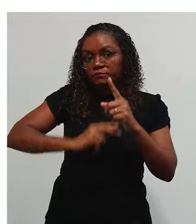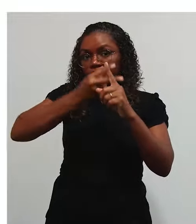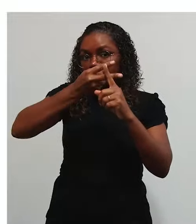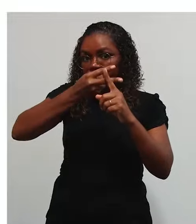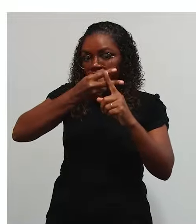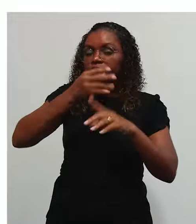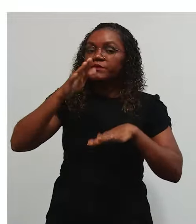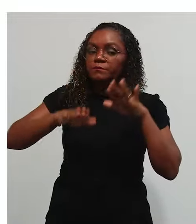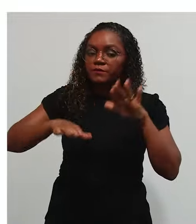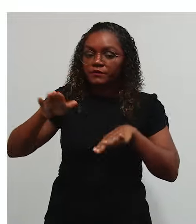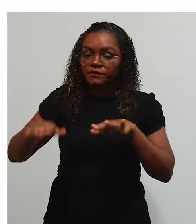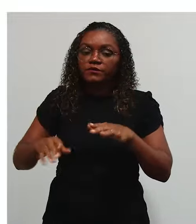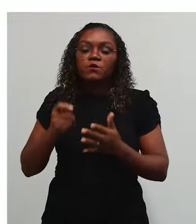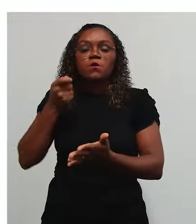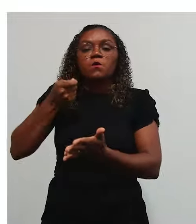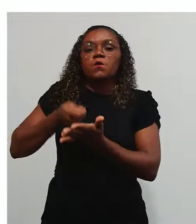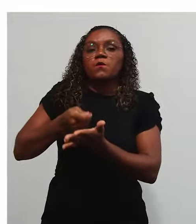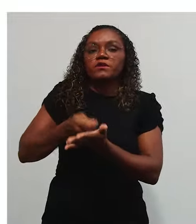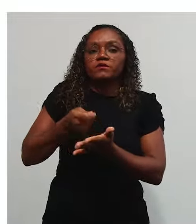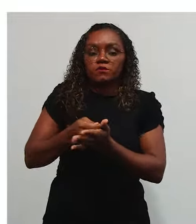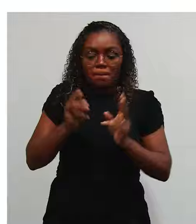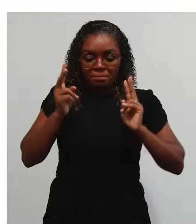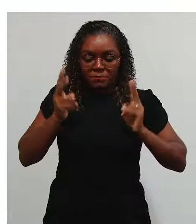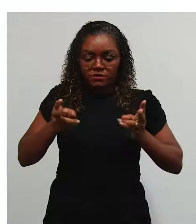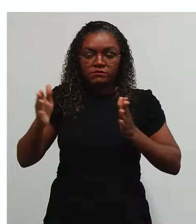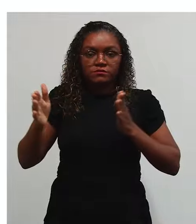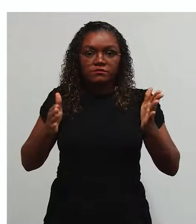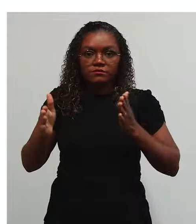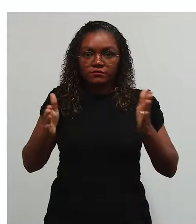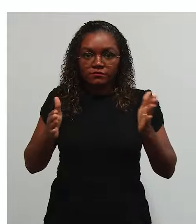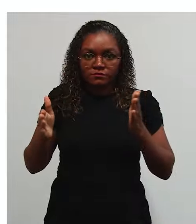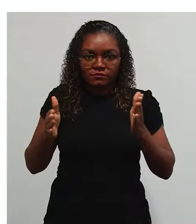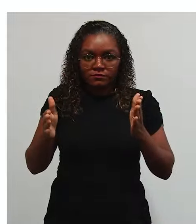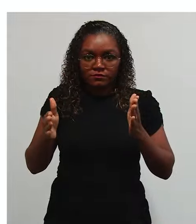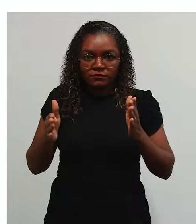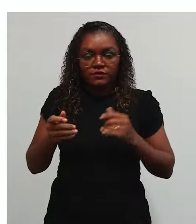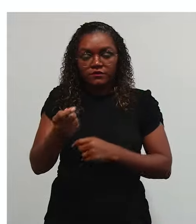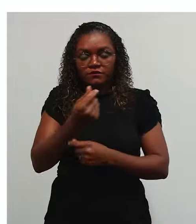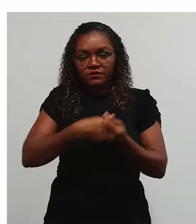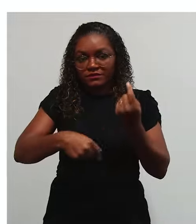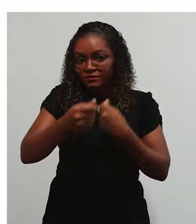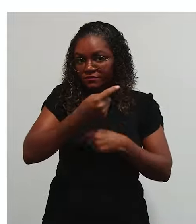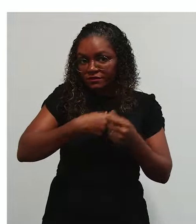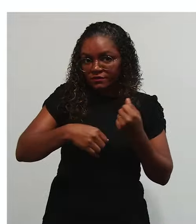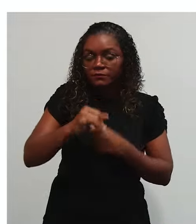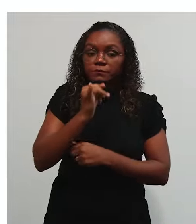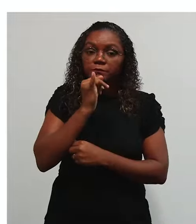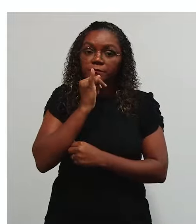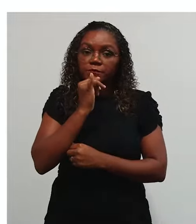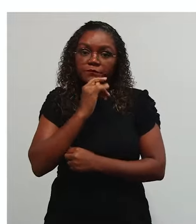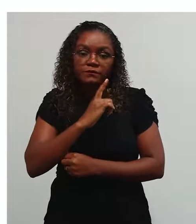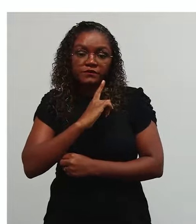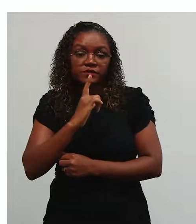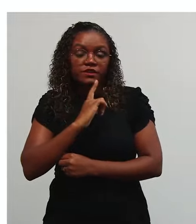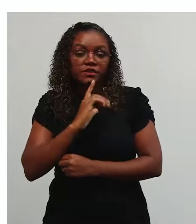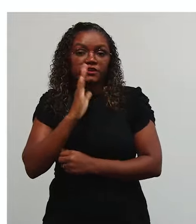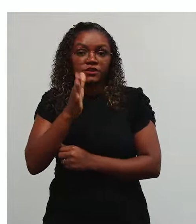aumentar tributos e exigi-los no mesmo exercício financeiro em que